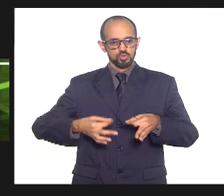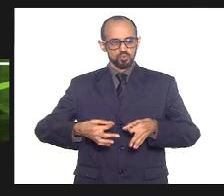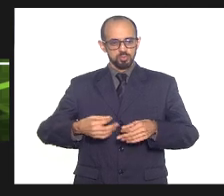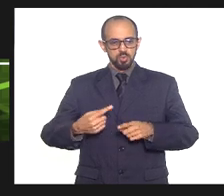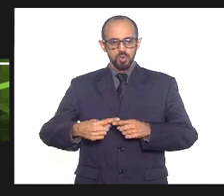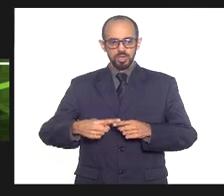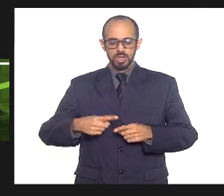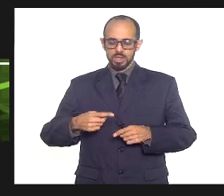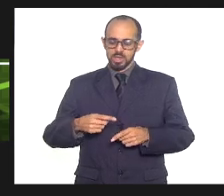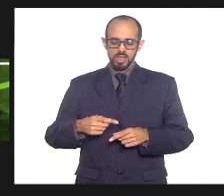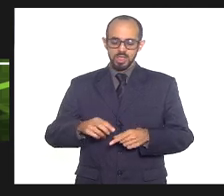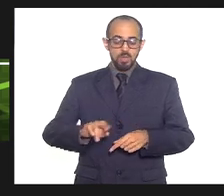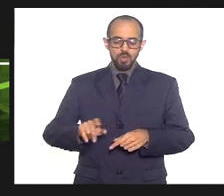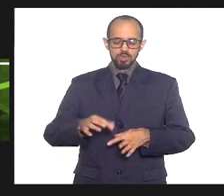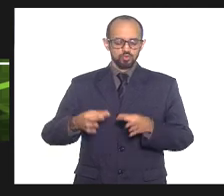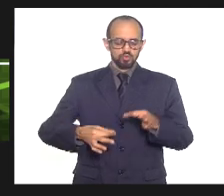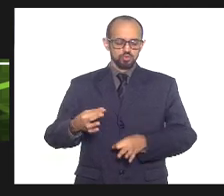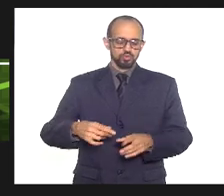visto que